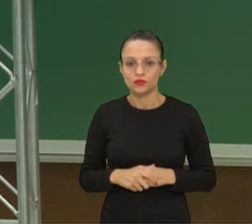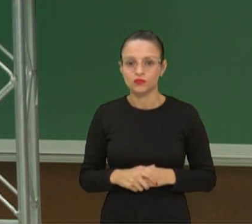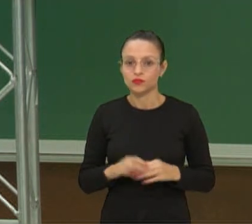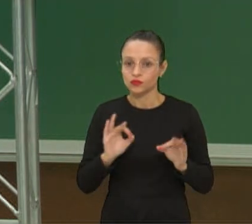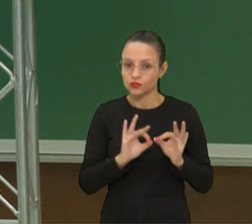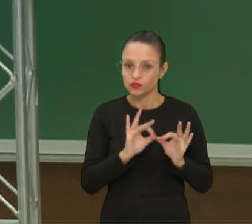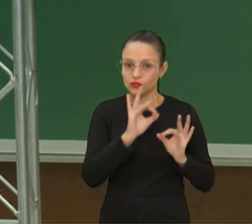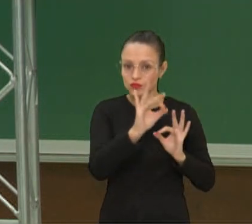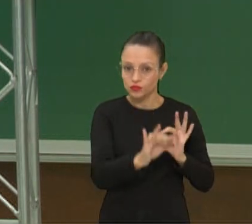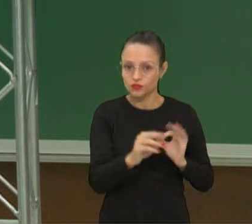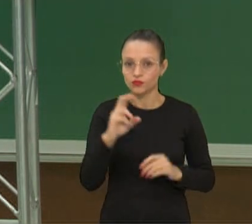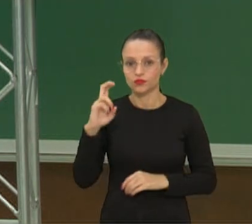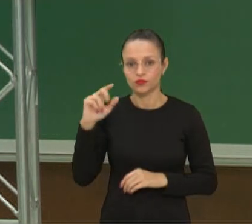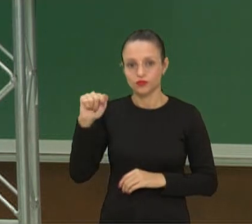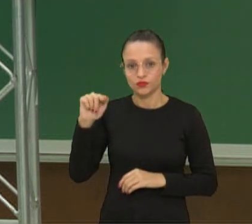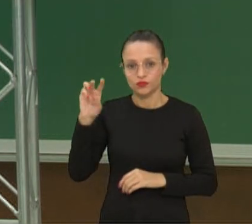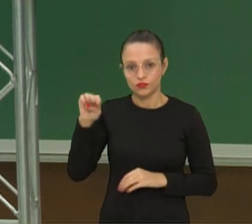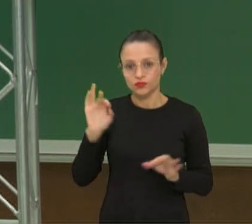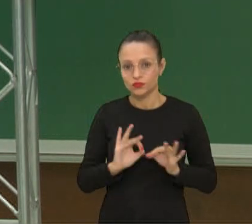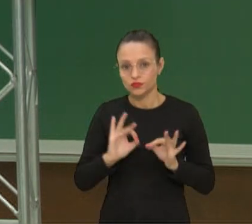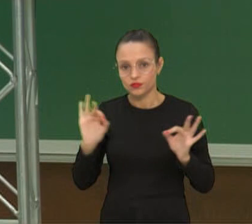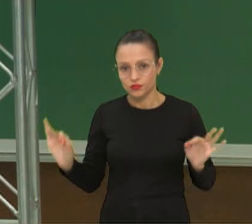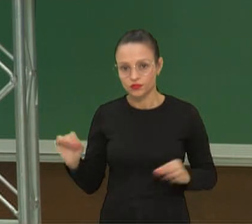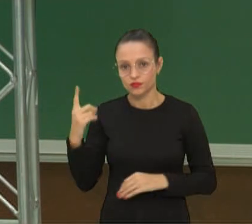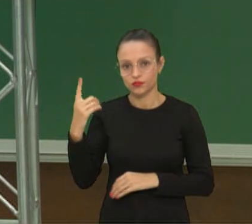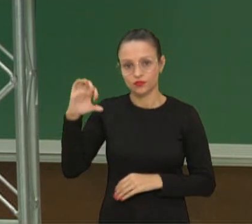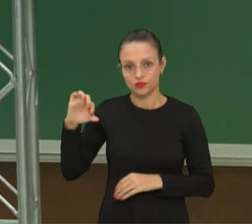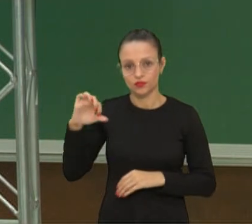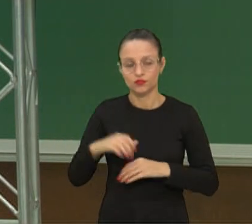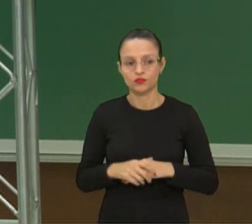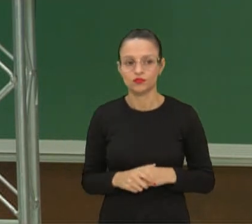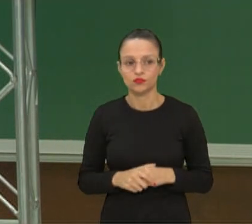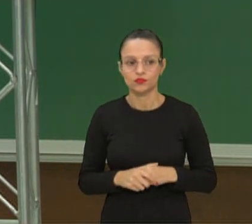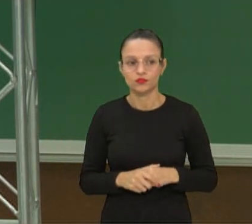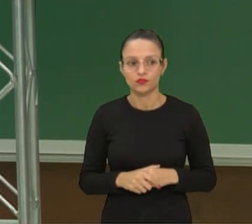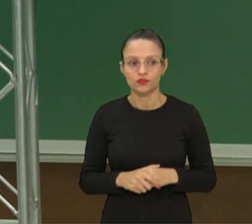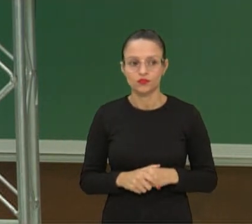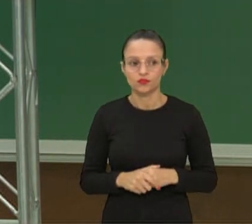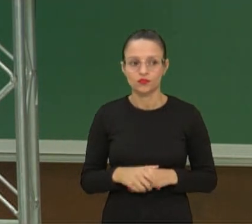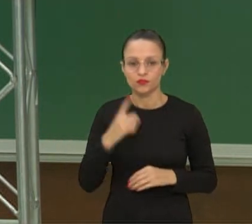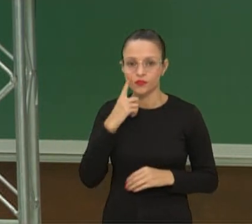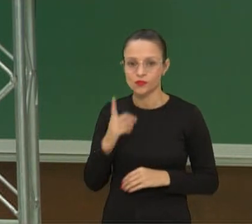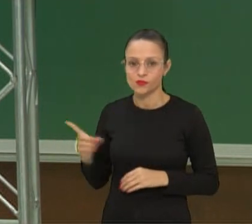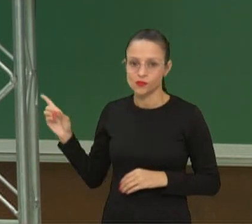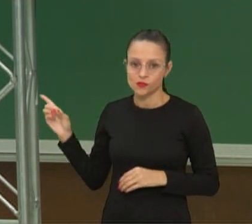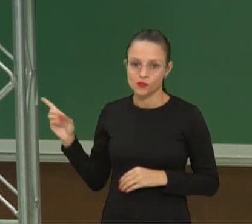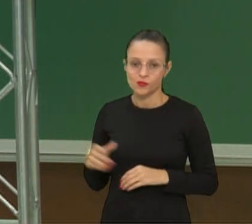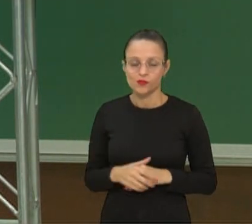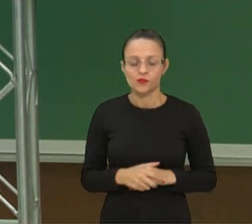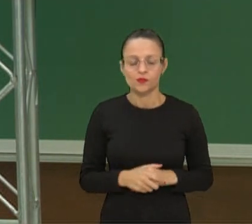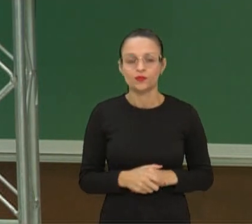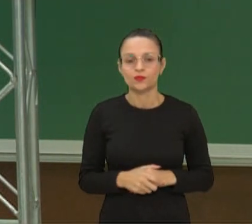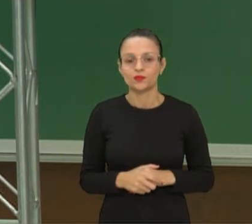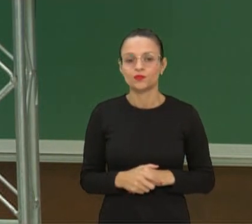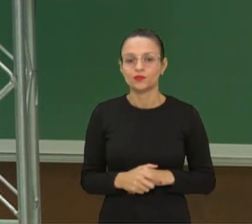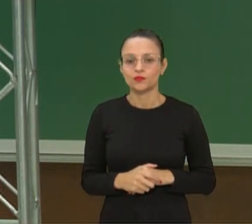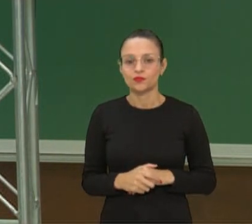largura é 57 metros e o comprimento é 19. Então, está aqui. 19 por